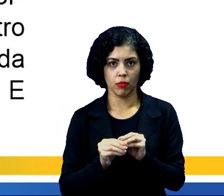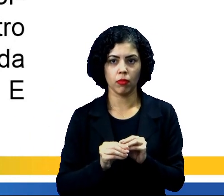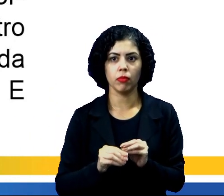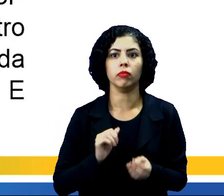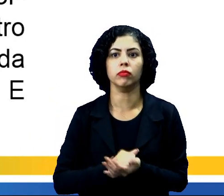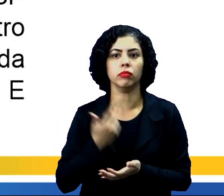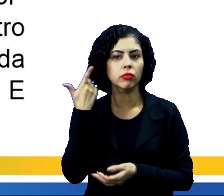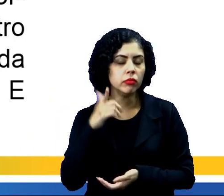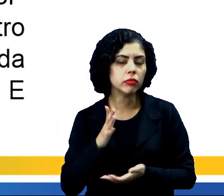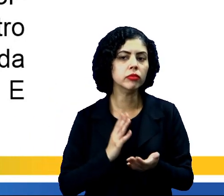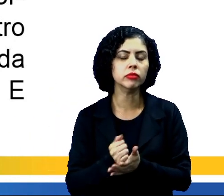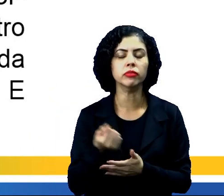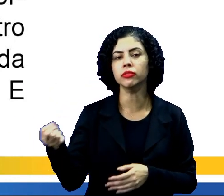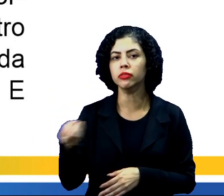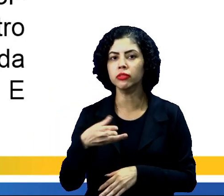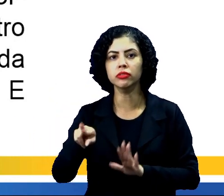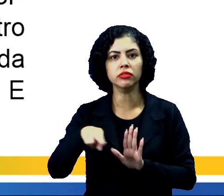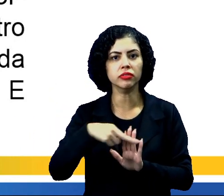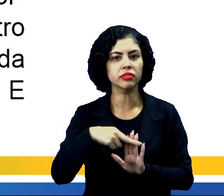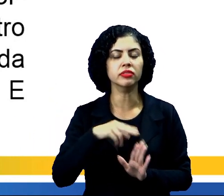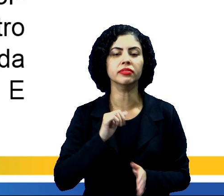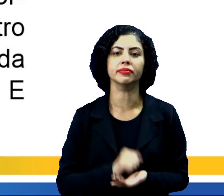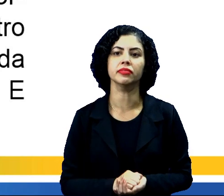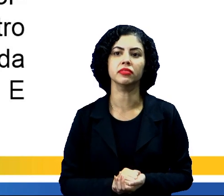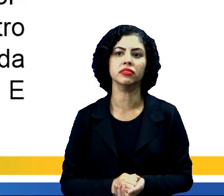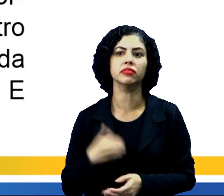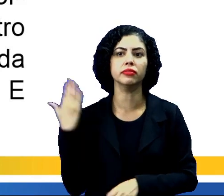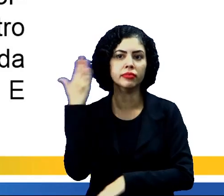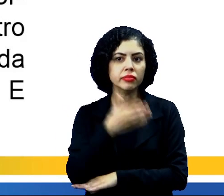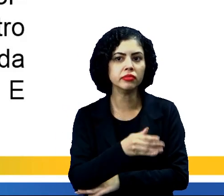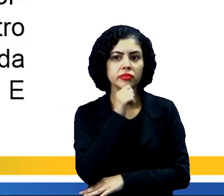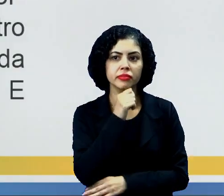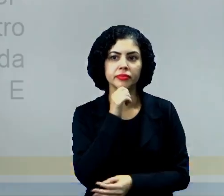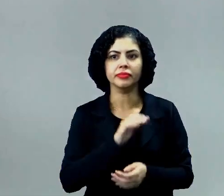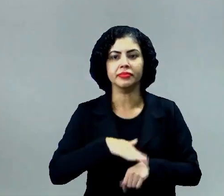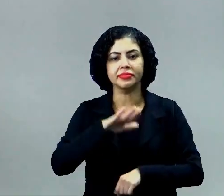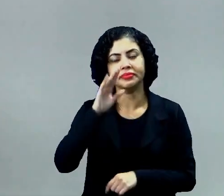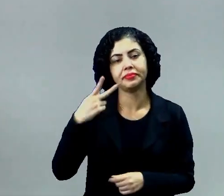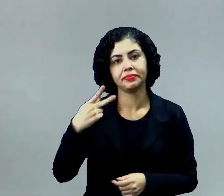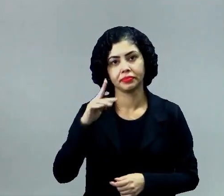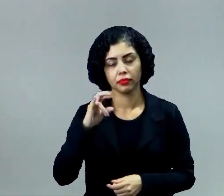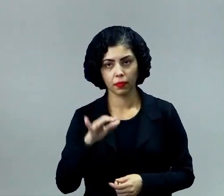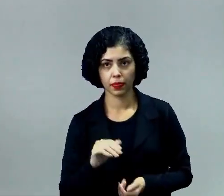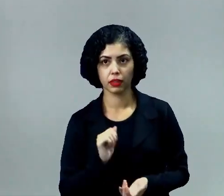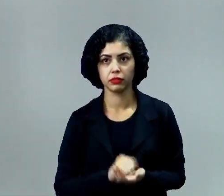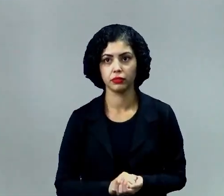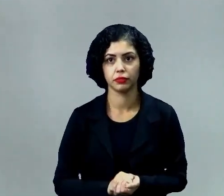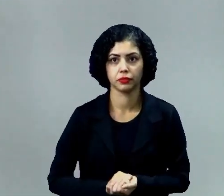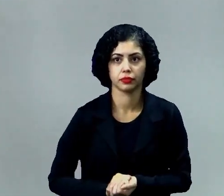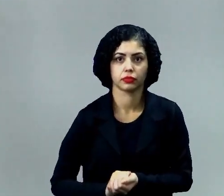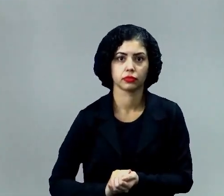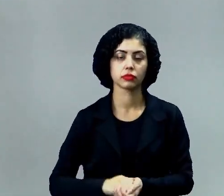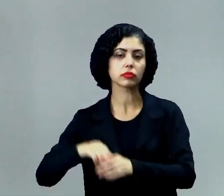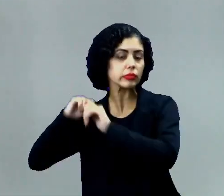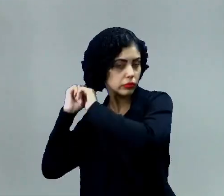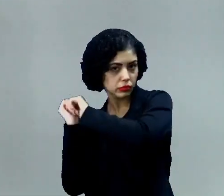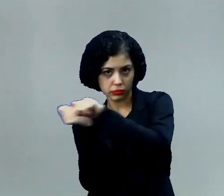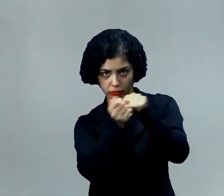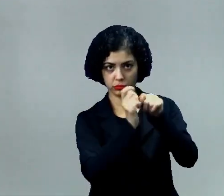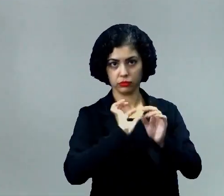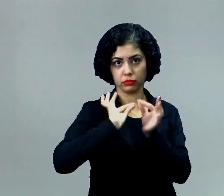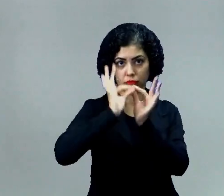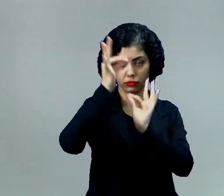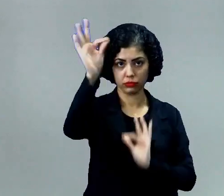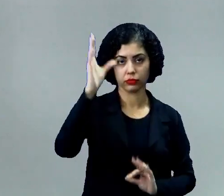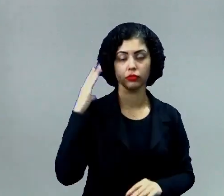time conquista novos pontos. E quanto mais entradas, obviamente, mais pontos. Então, rebater longe,